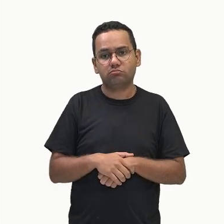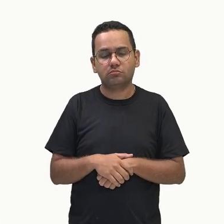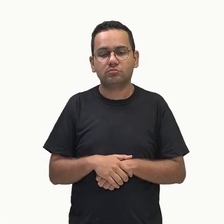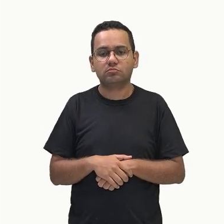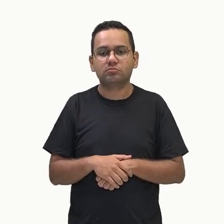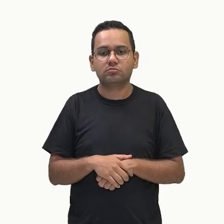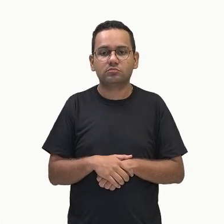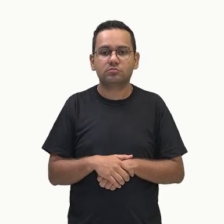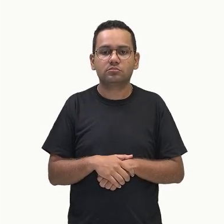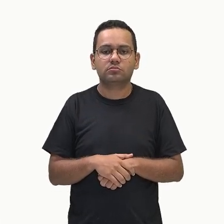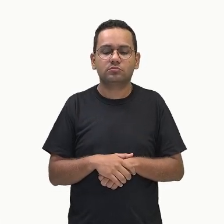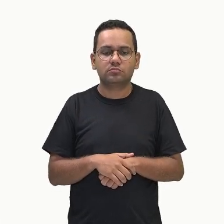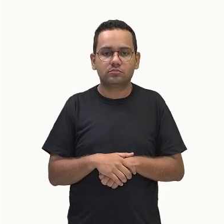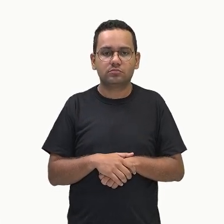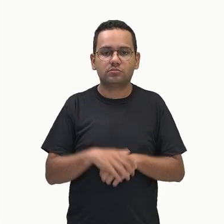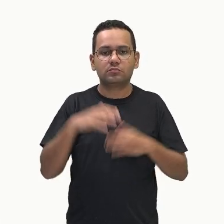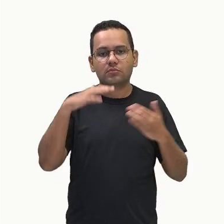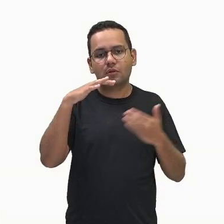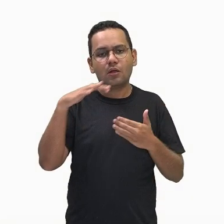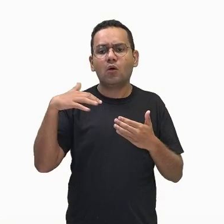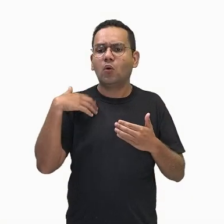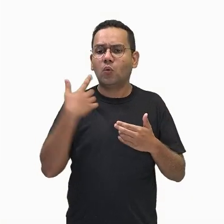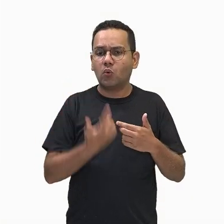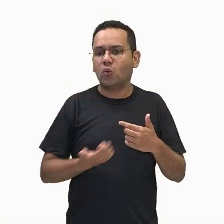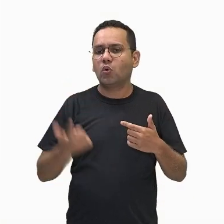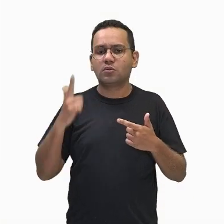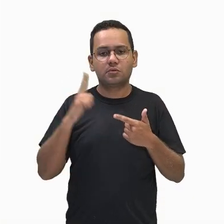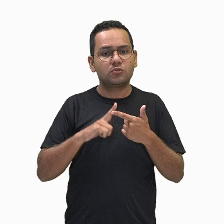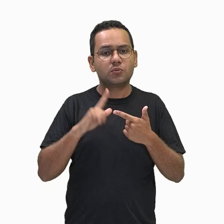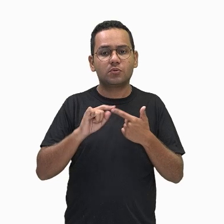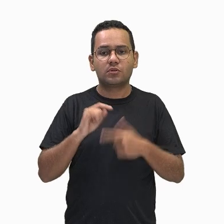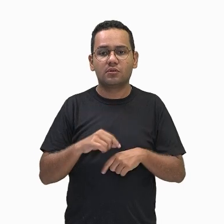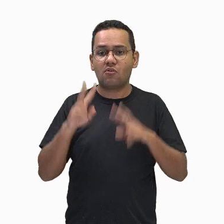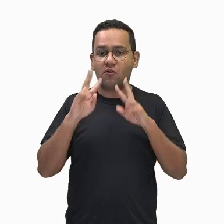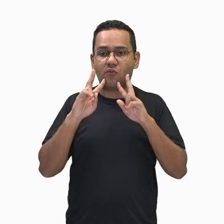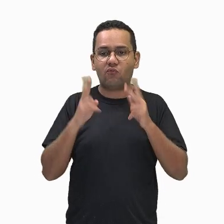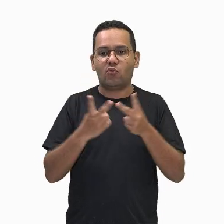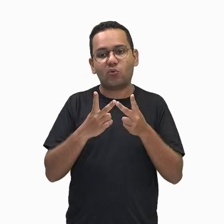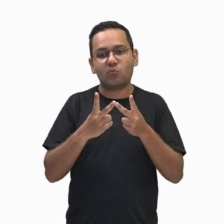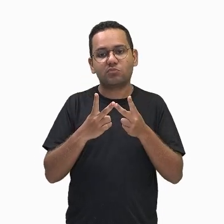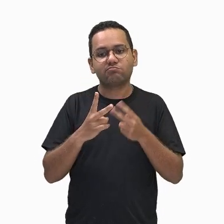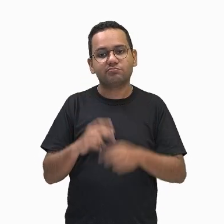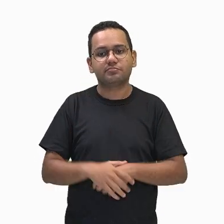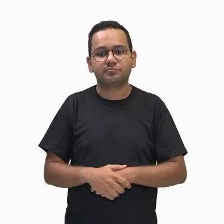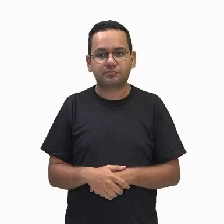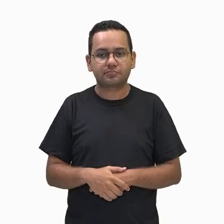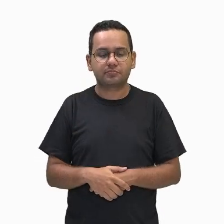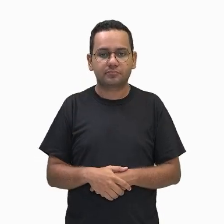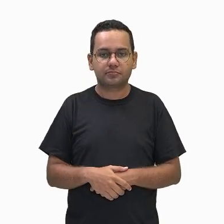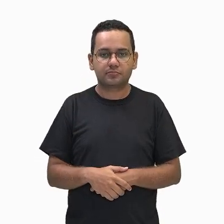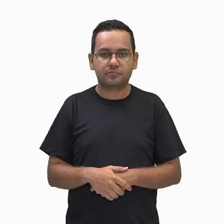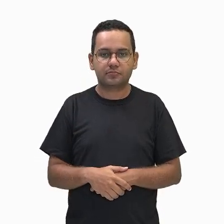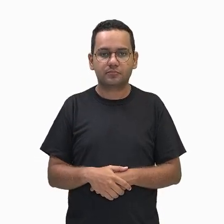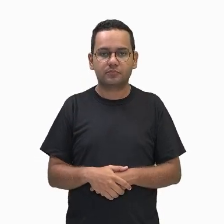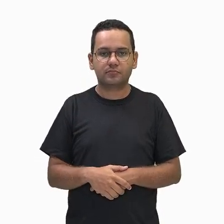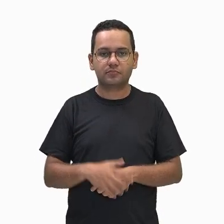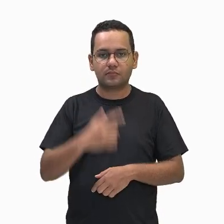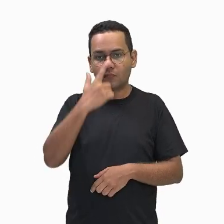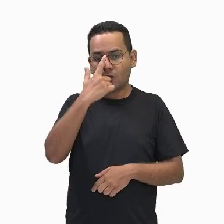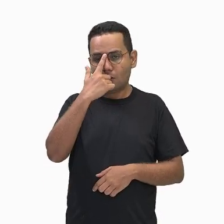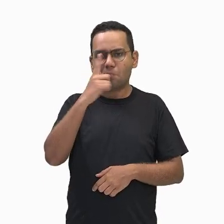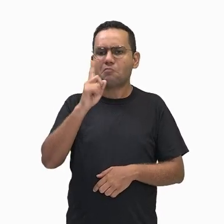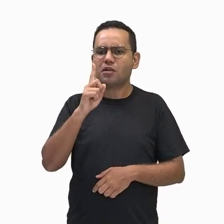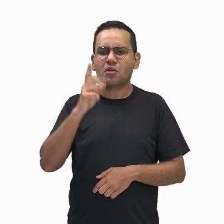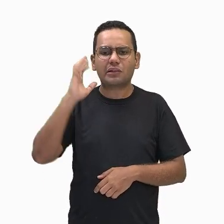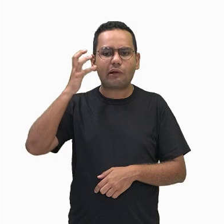a próxima propriedade da matéria que eu trago para vocês? É o volume. A gente não está falando aqui do volume do rádio, tá? Não